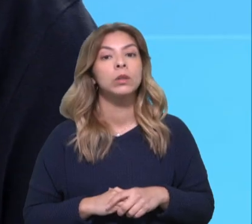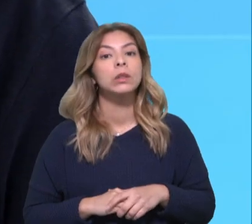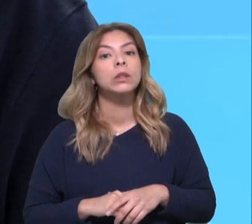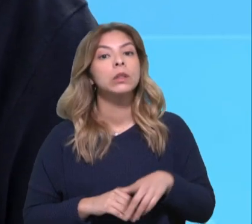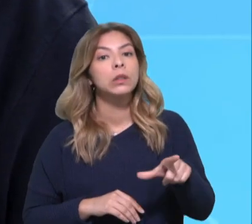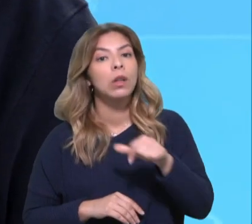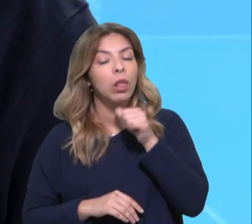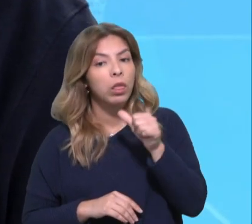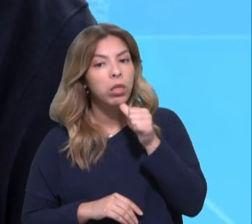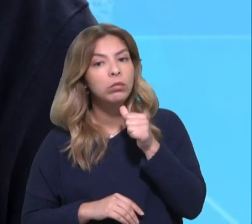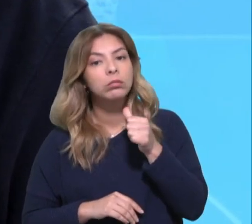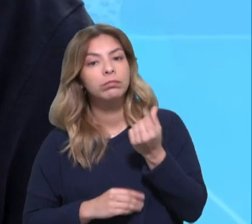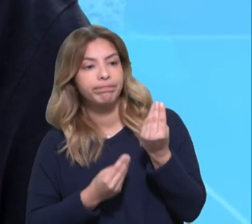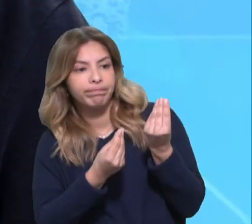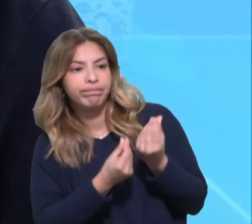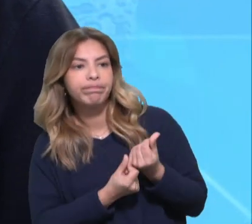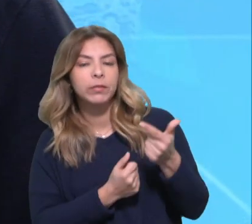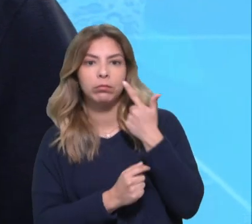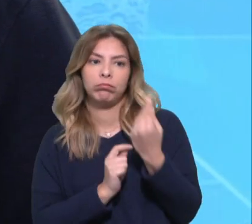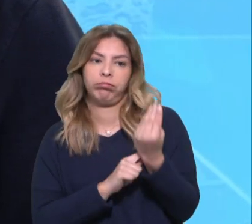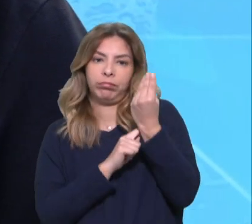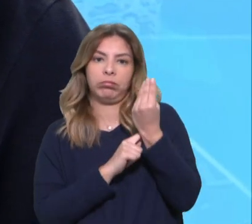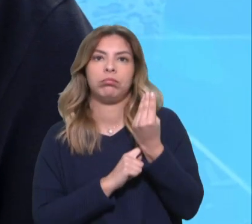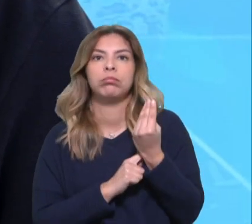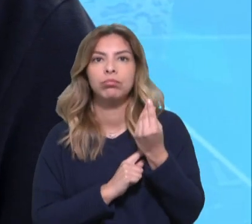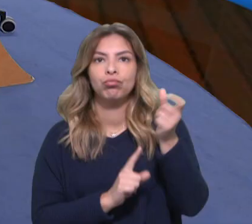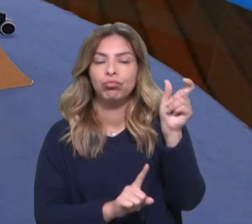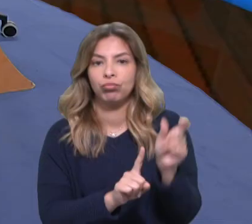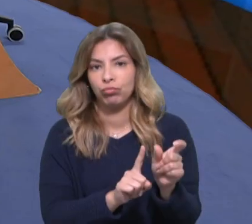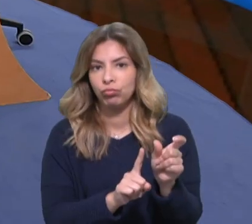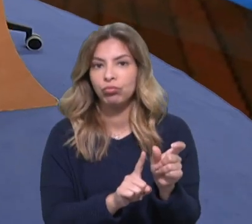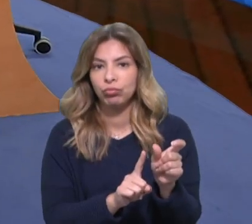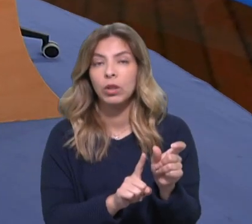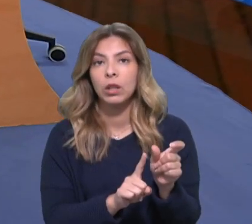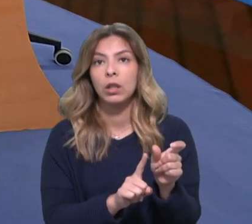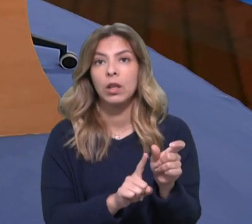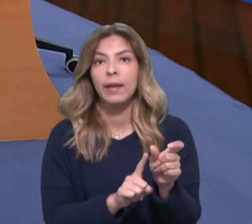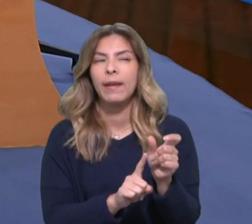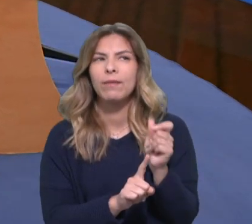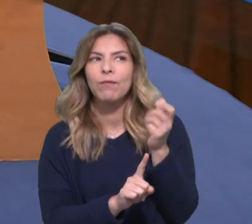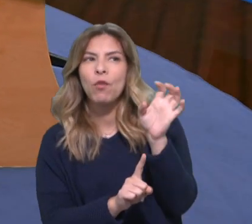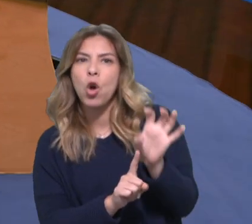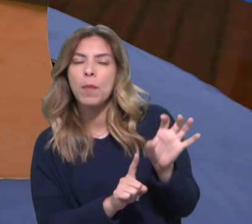temos uma figura icónica que é o Gafaum. Portanto, é de alguma forma